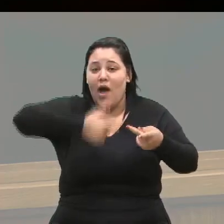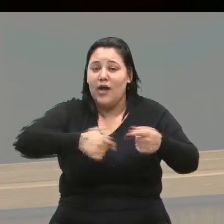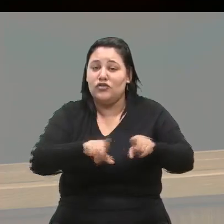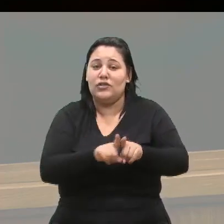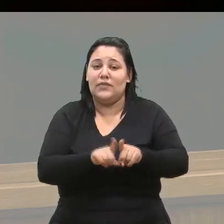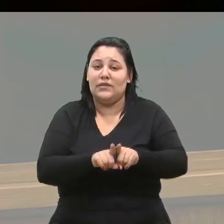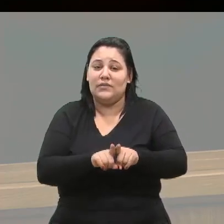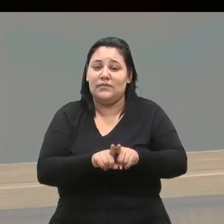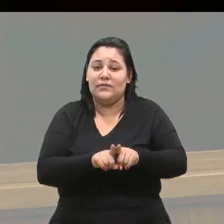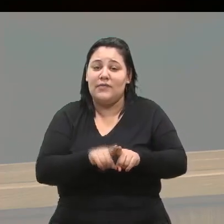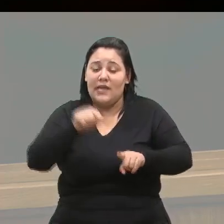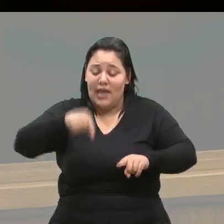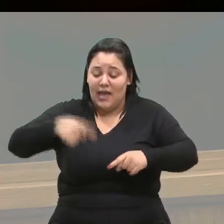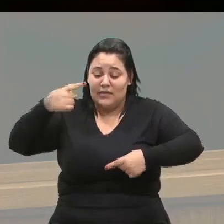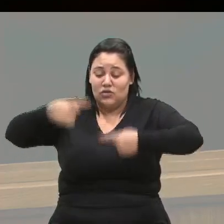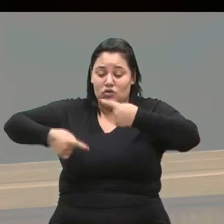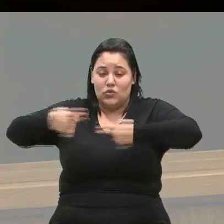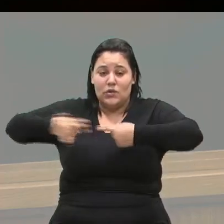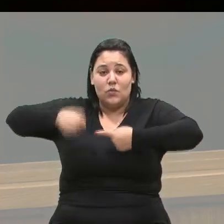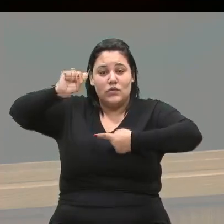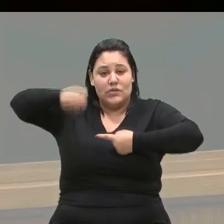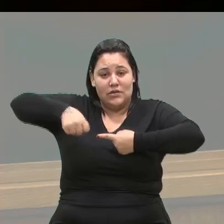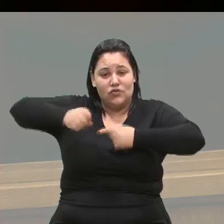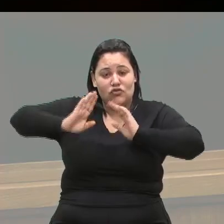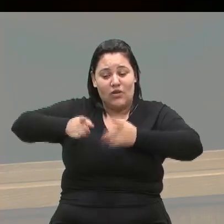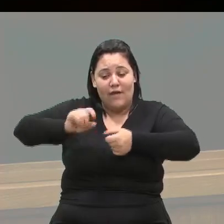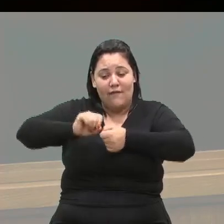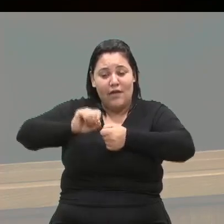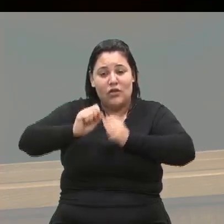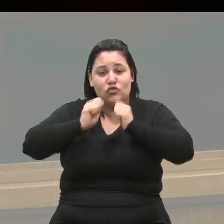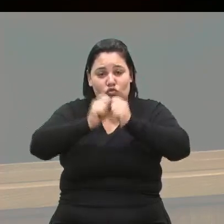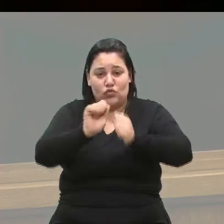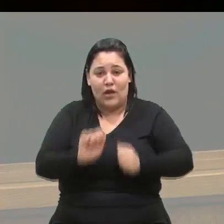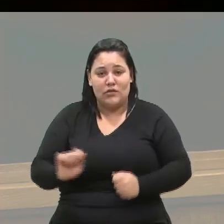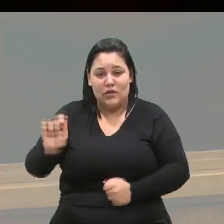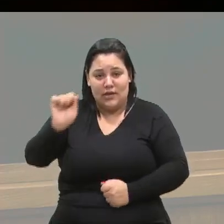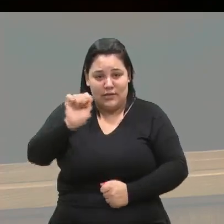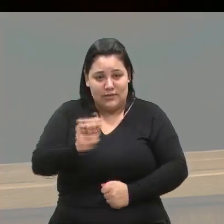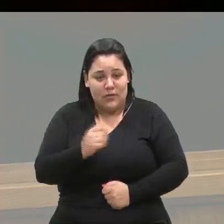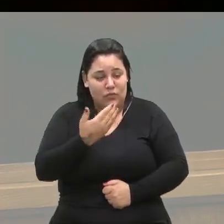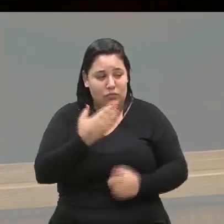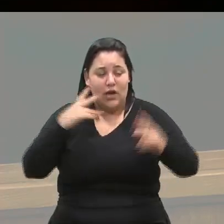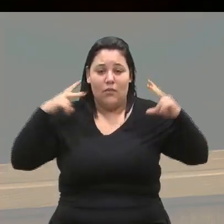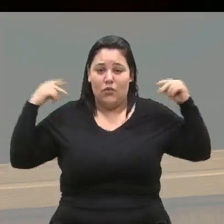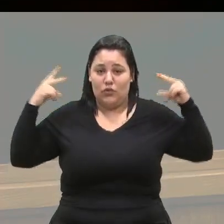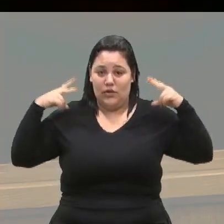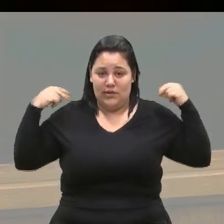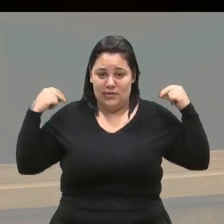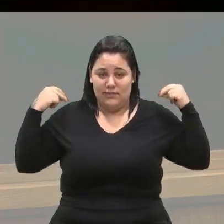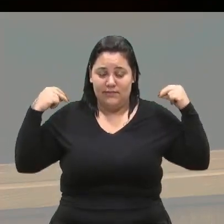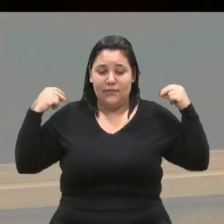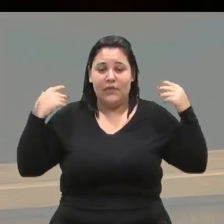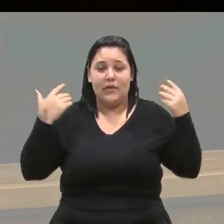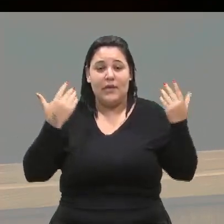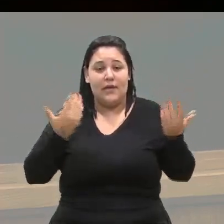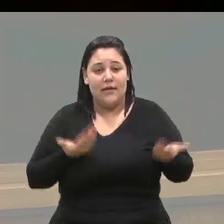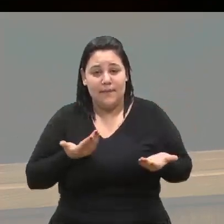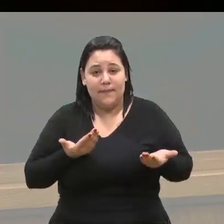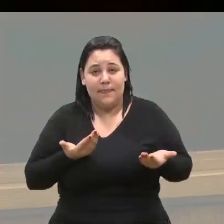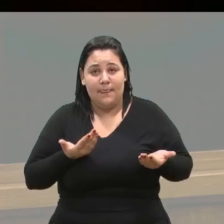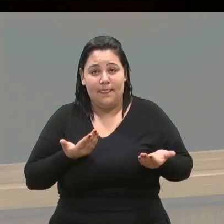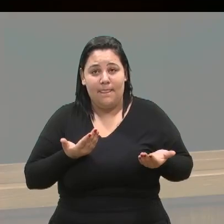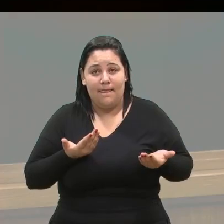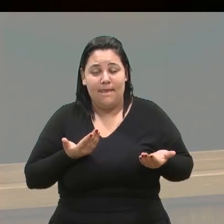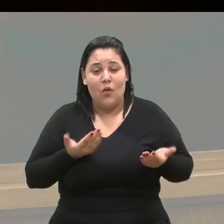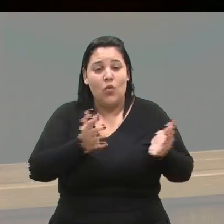embora este debate tenha sido feito com a Associação dos Motoristas, ele foi, a categoria